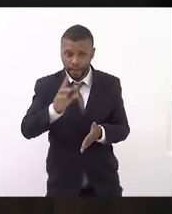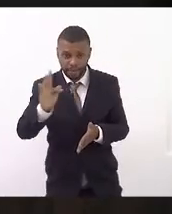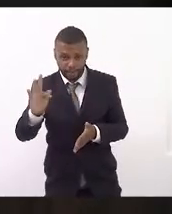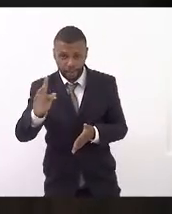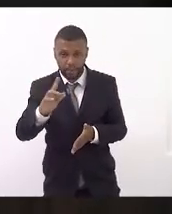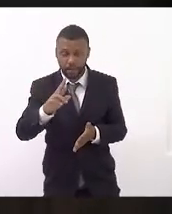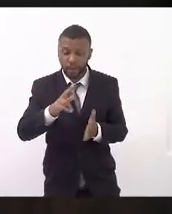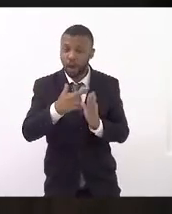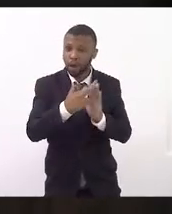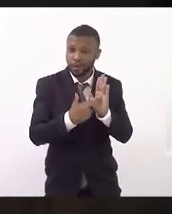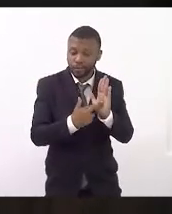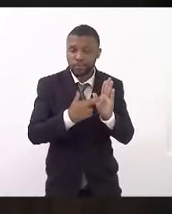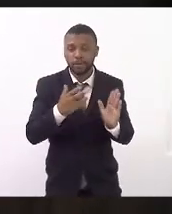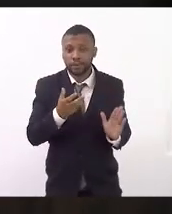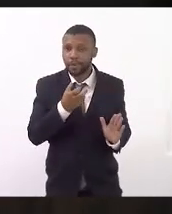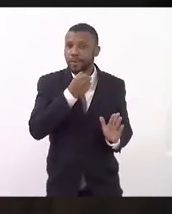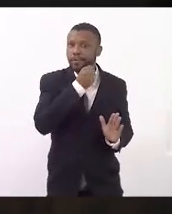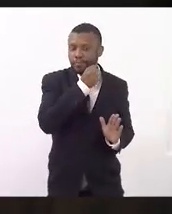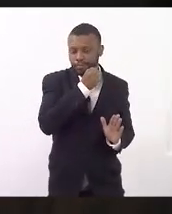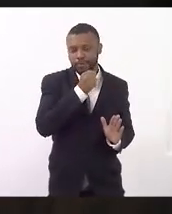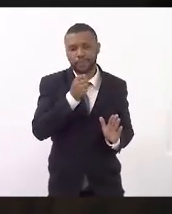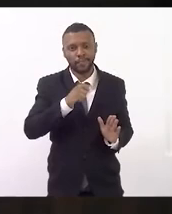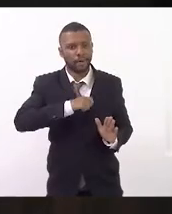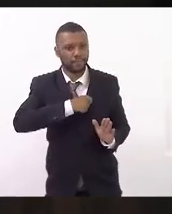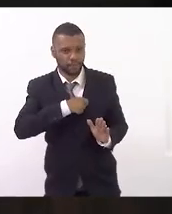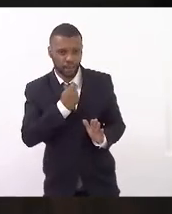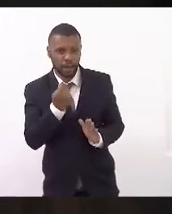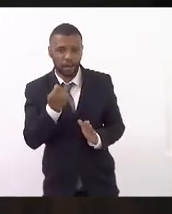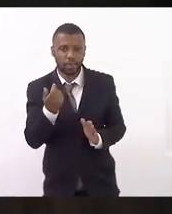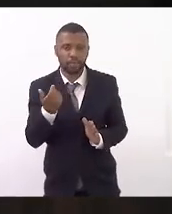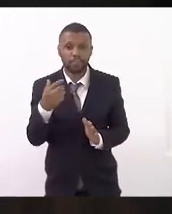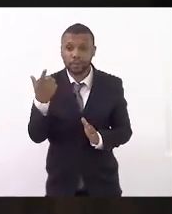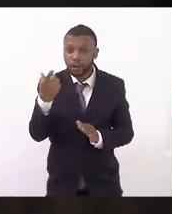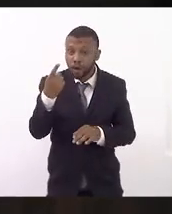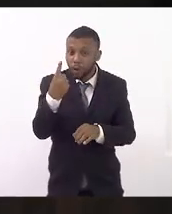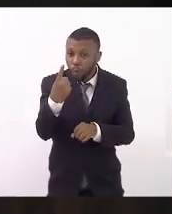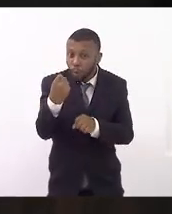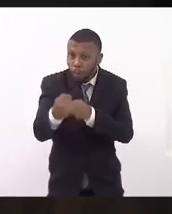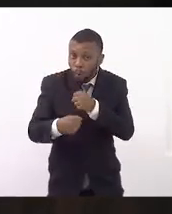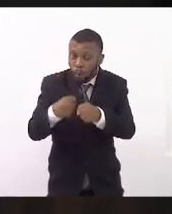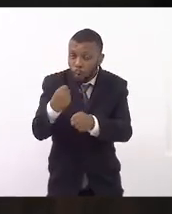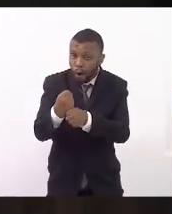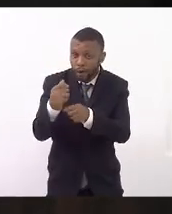Carlos Mink, que participou da Constituição de 89, no prazo de um ano, a